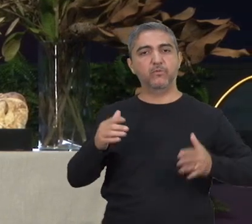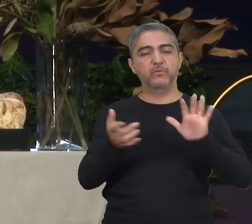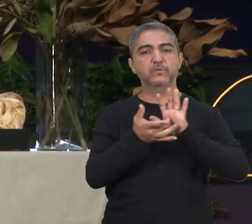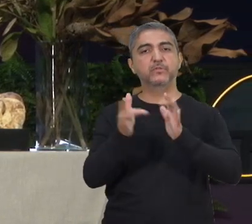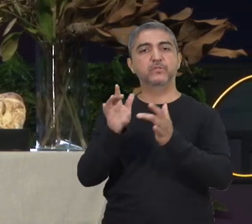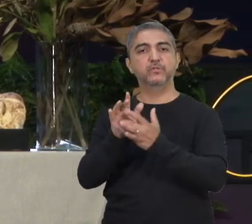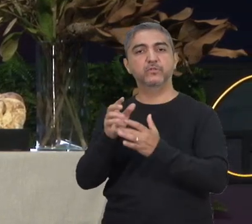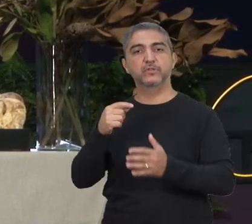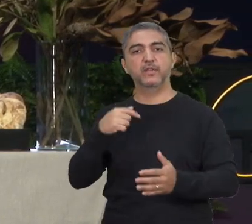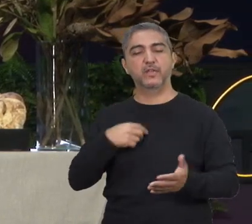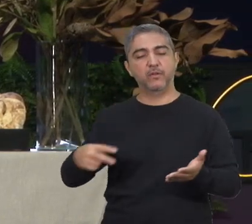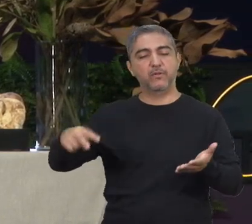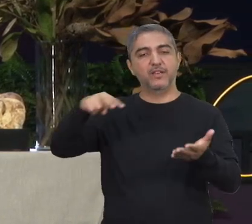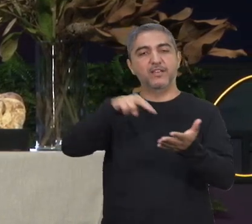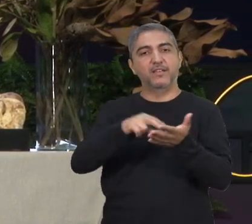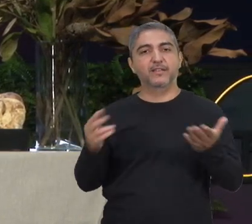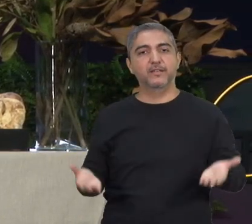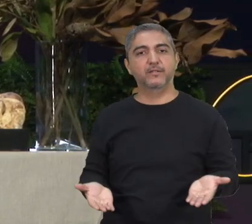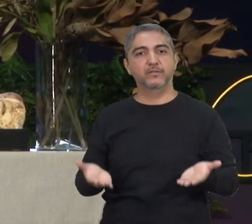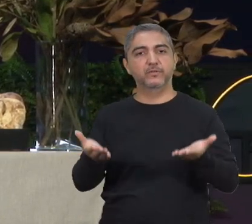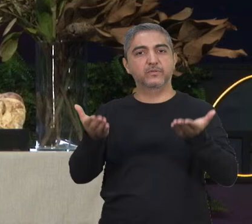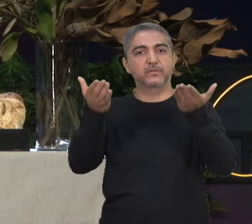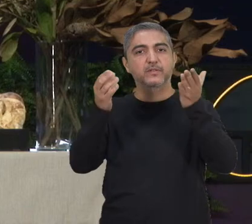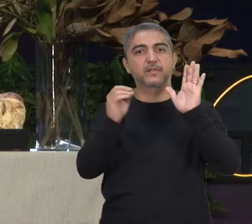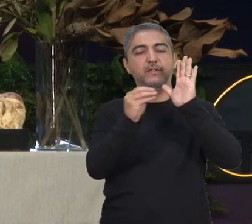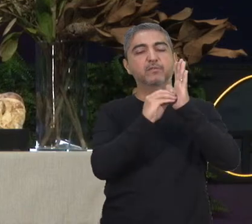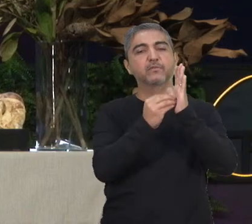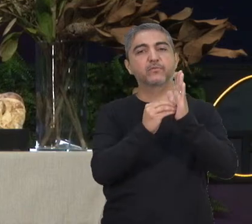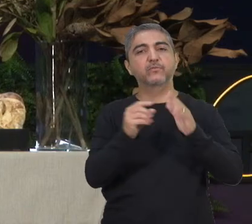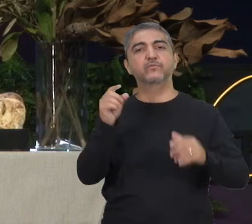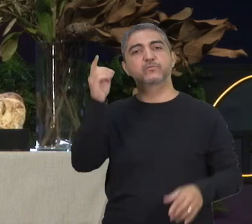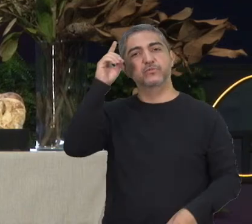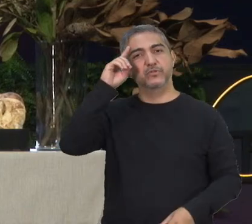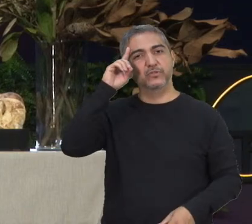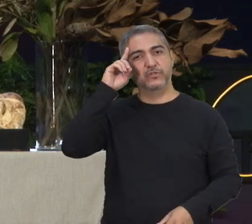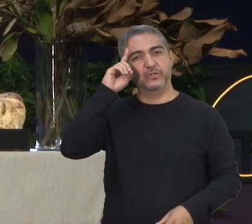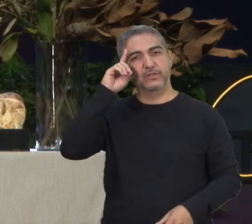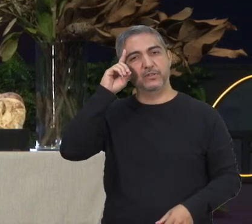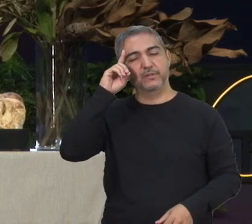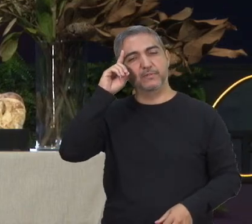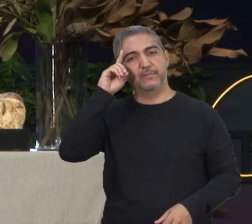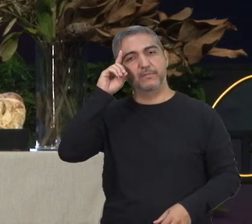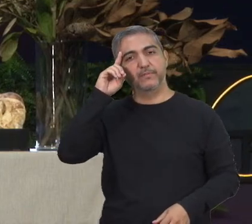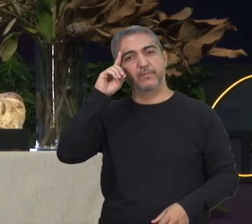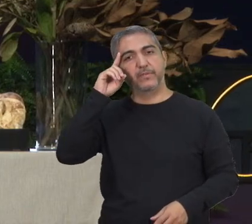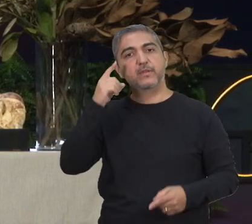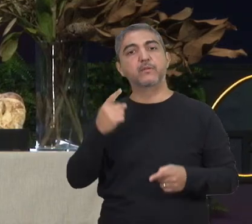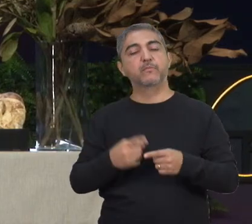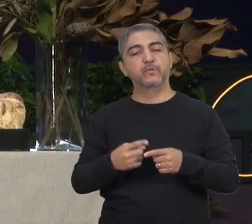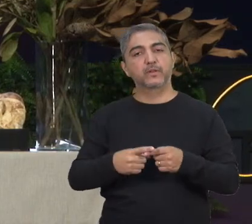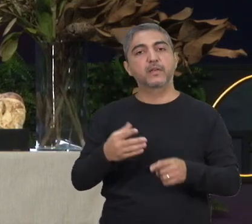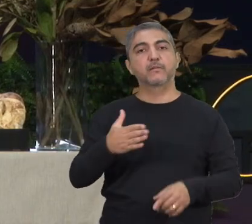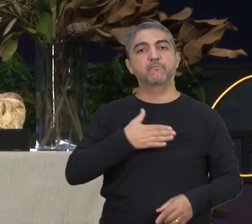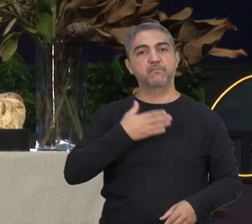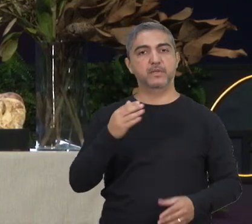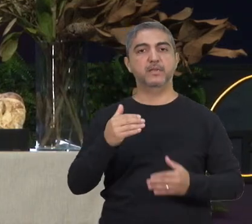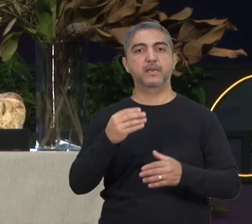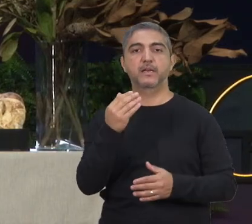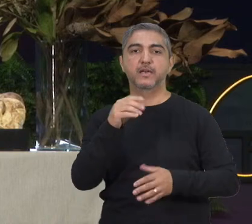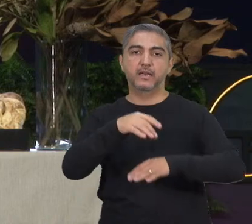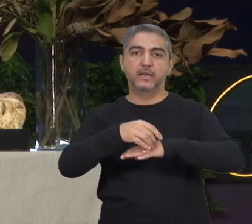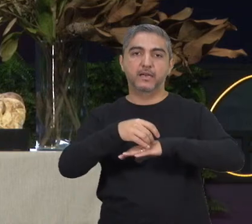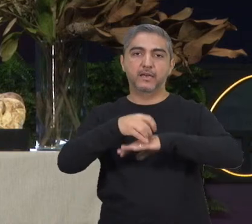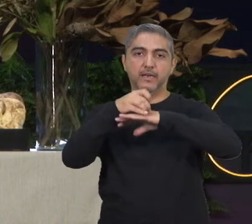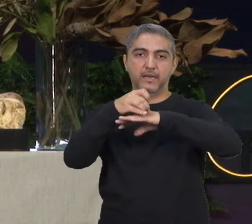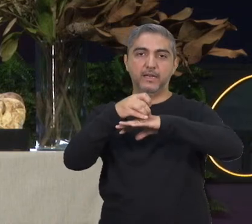ressuscitarei no último dia. Pois a minha carne é verdadeira comida e o meu sangue é